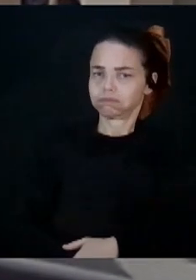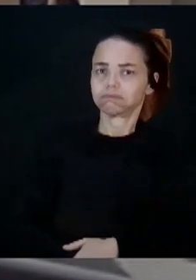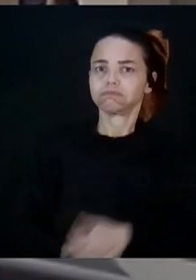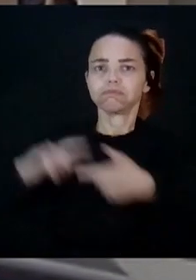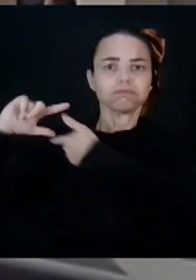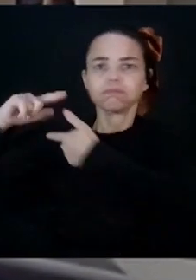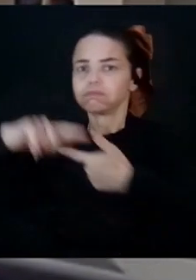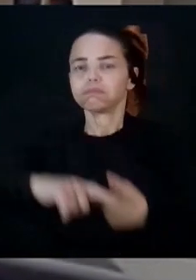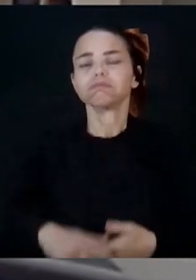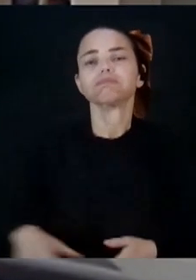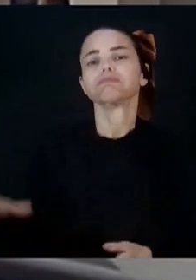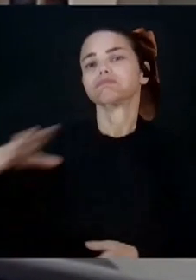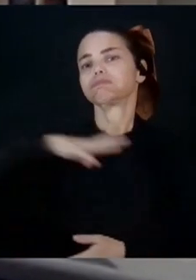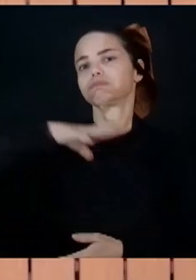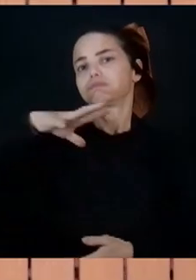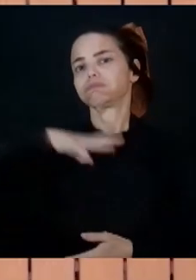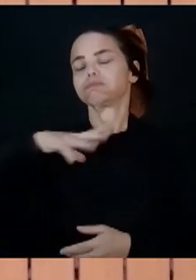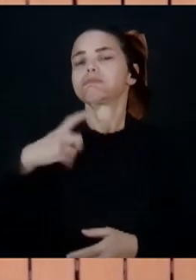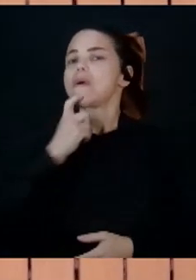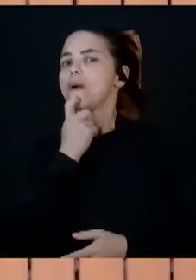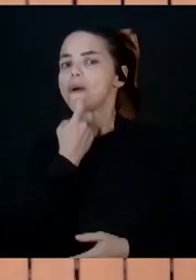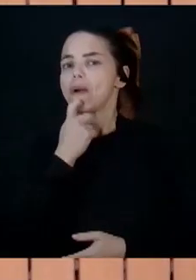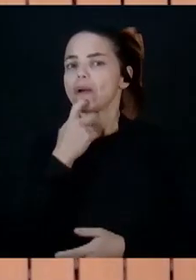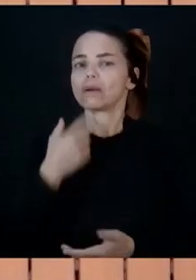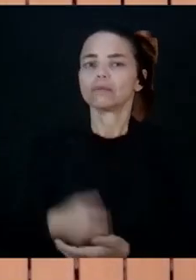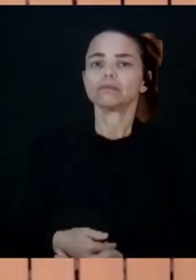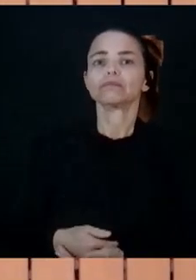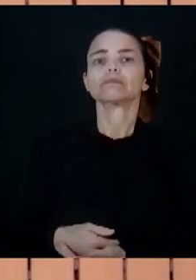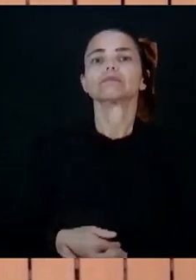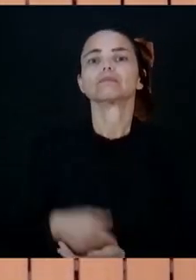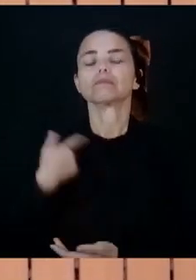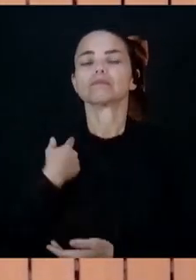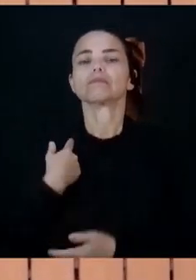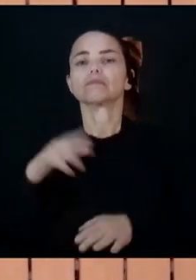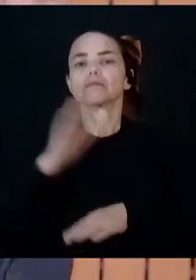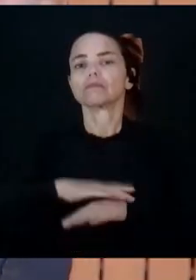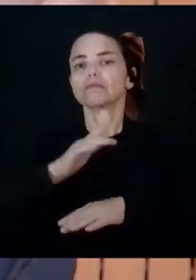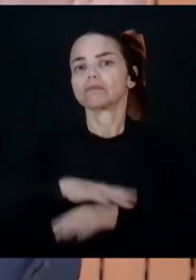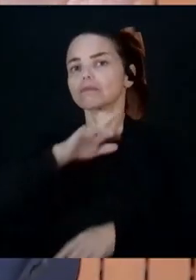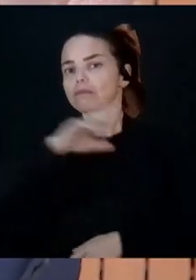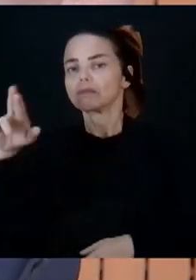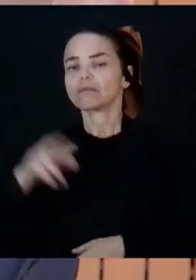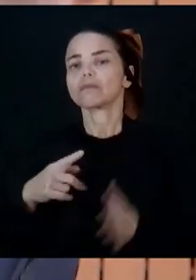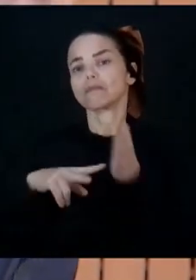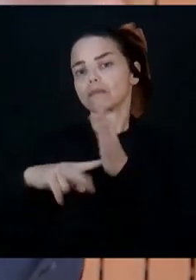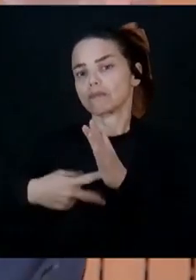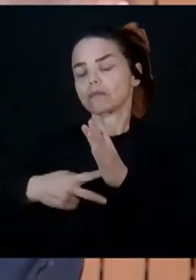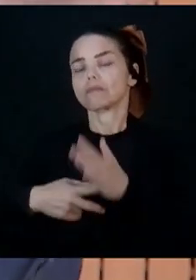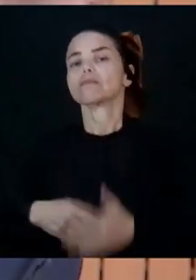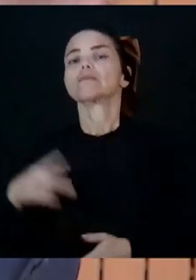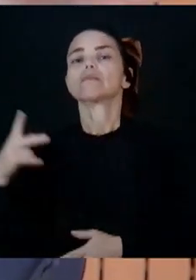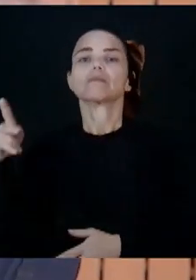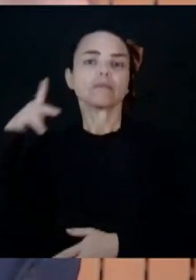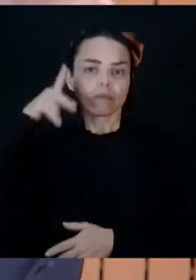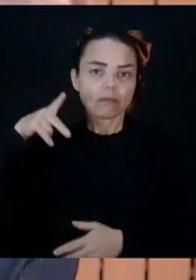centro de Campinas foi um dos destaques. Para os representantes do sindicato e o parlamentar, esse movimento